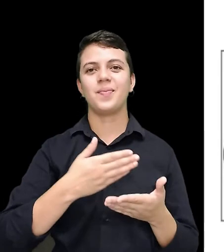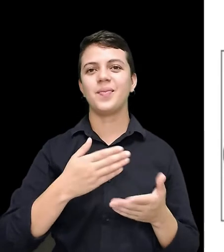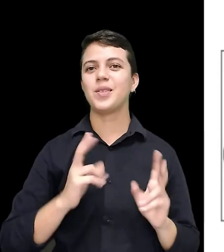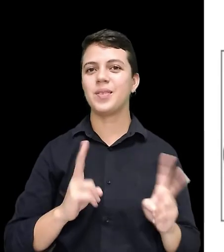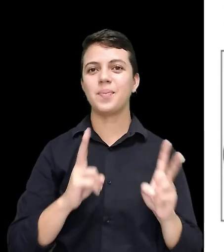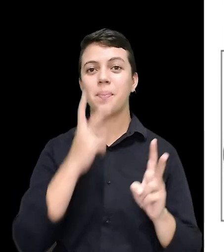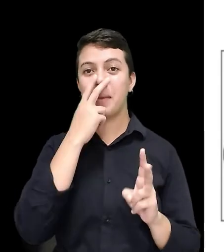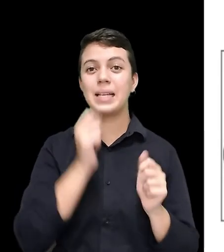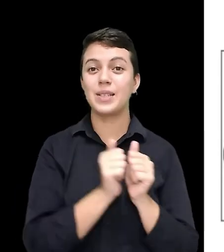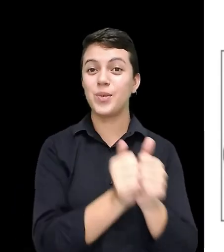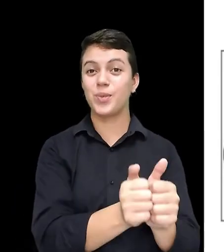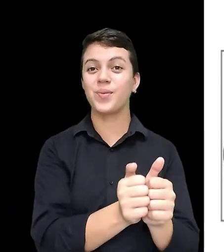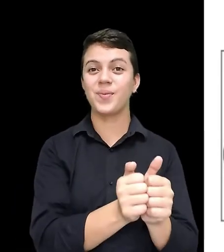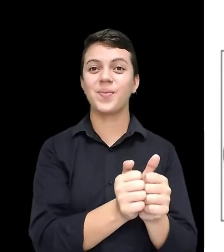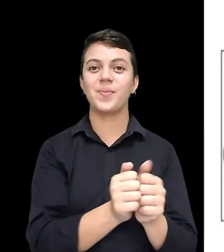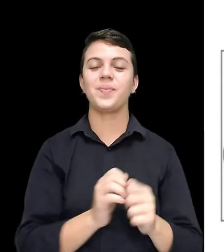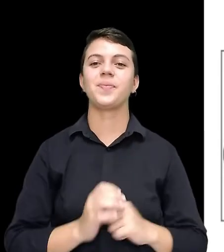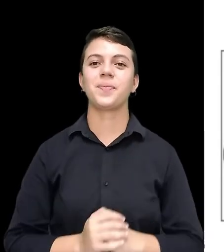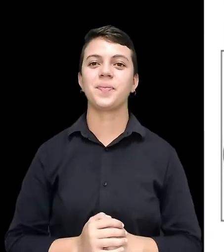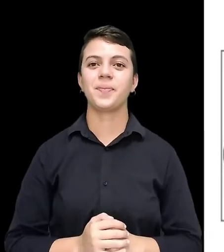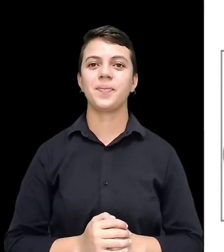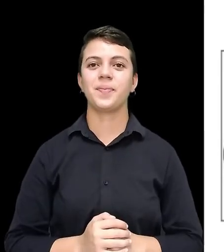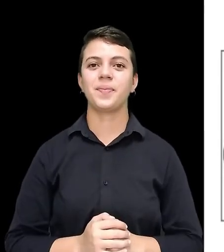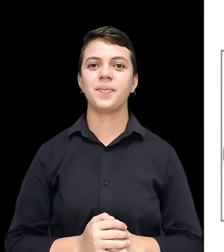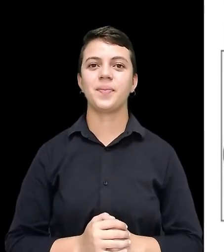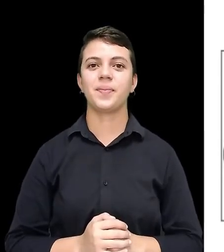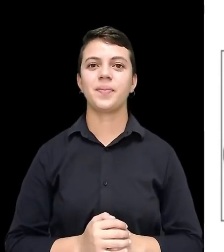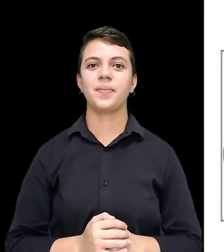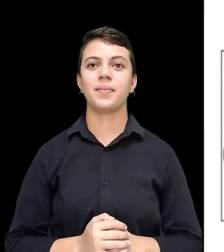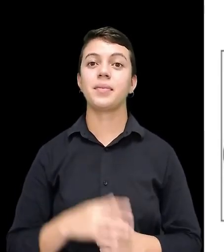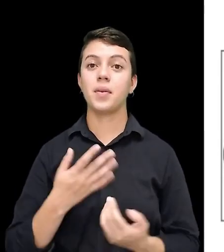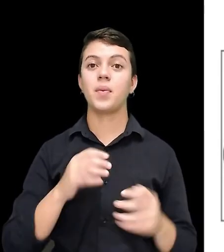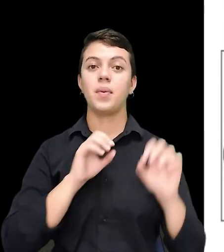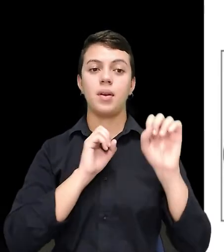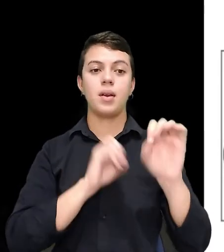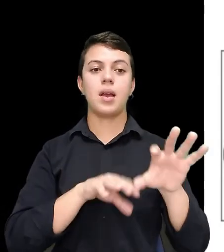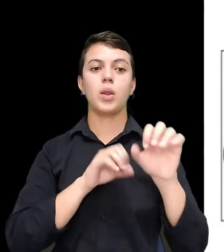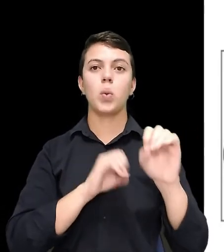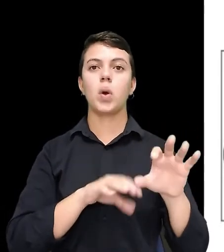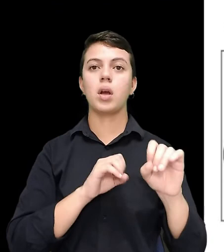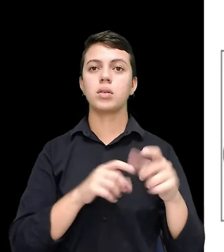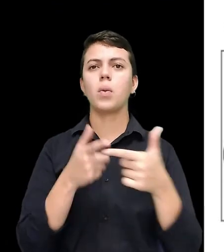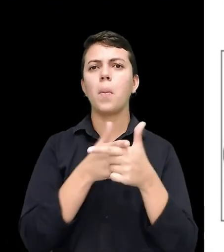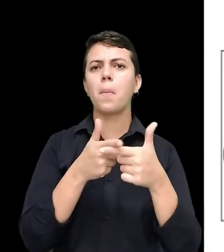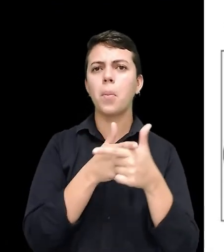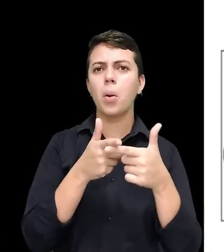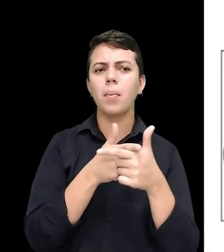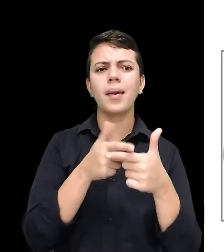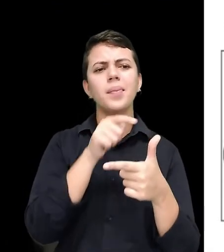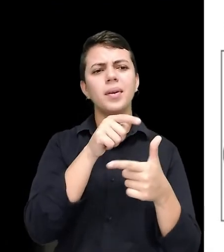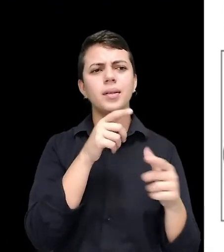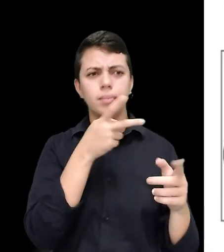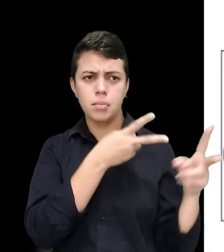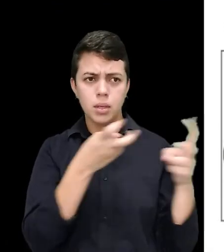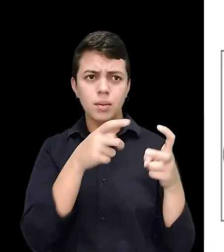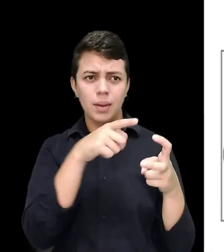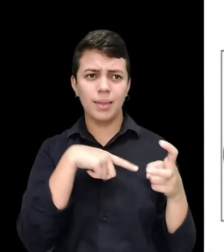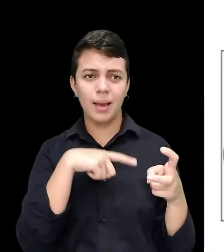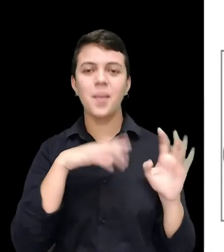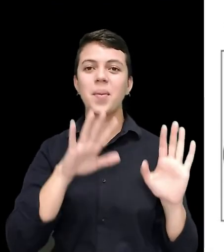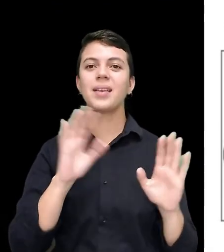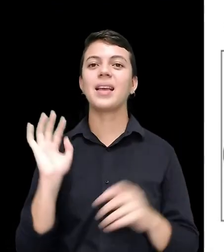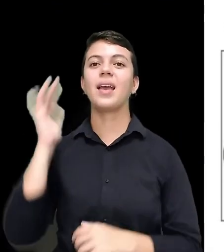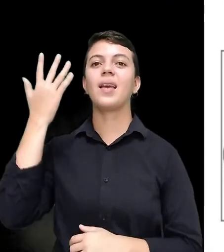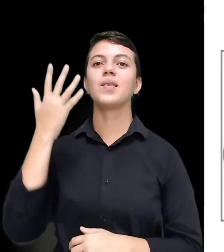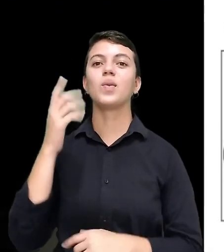forma horizontal. Então, essa educação problematizadora, a partir do diálogo, vai